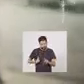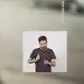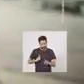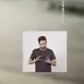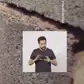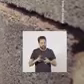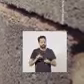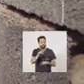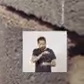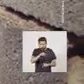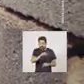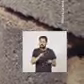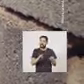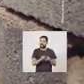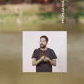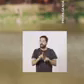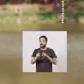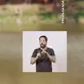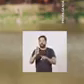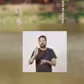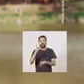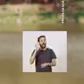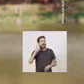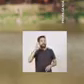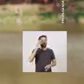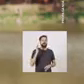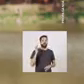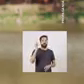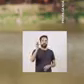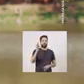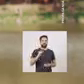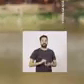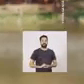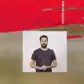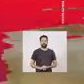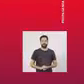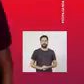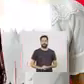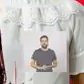participativo, onde você e o povo de BH é que decidem o seu futuro.